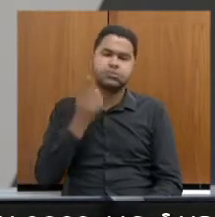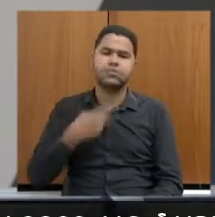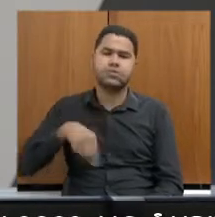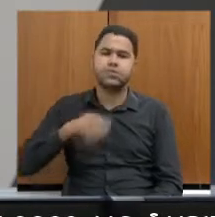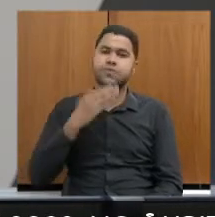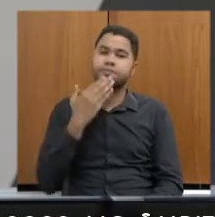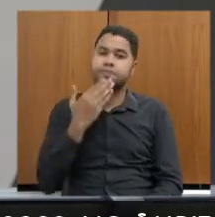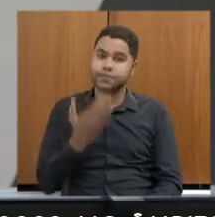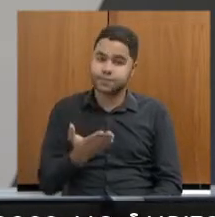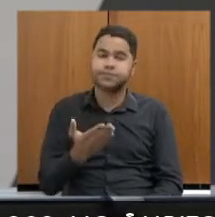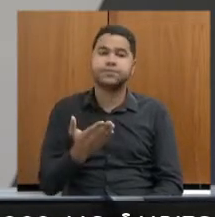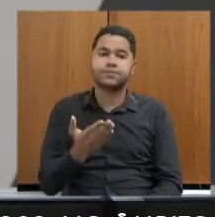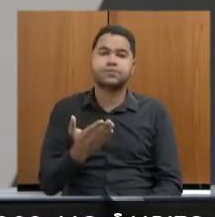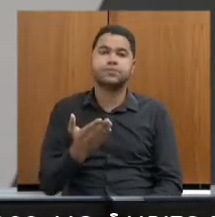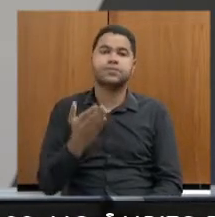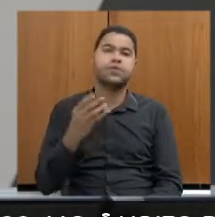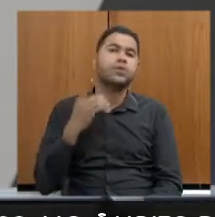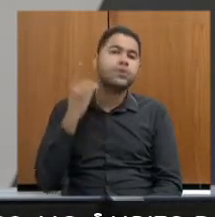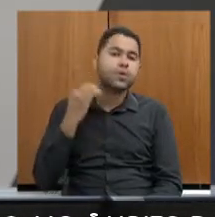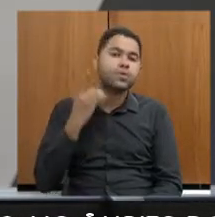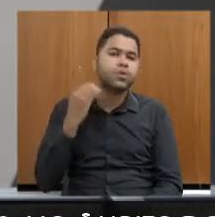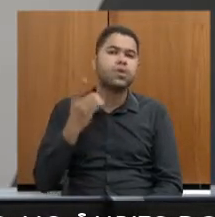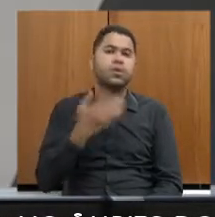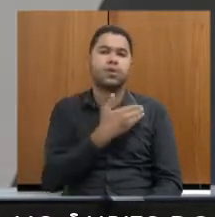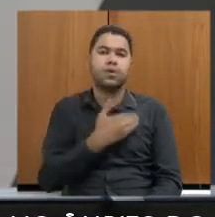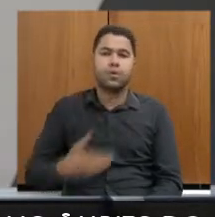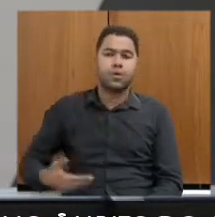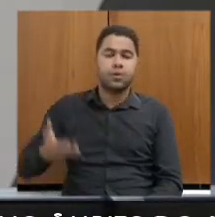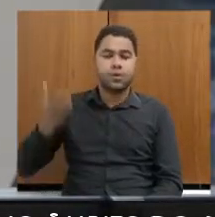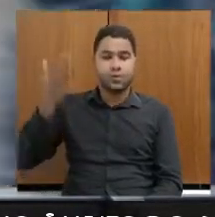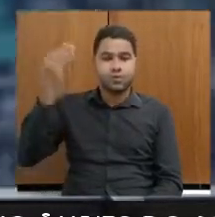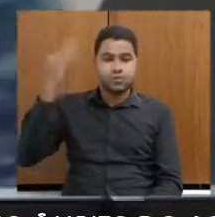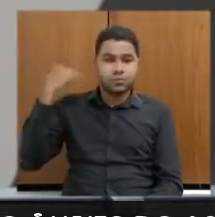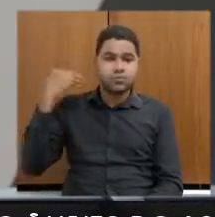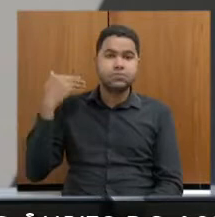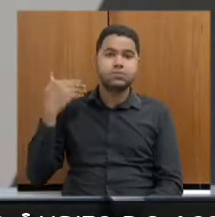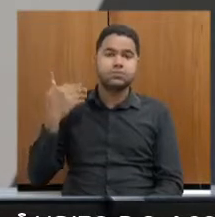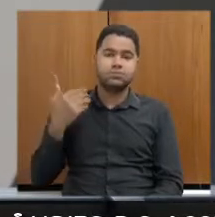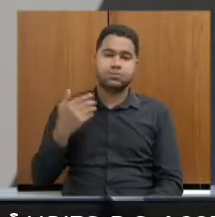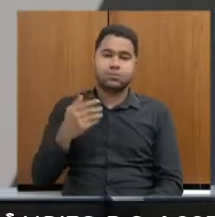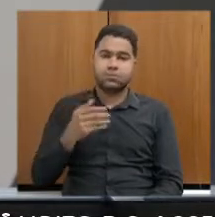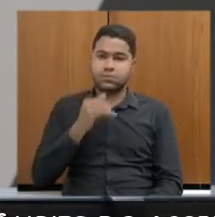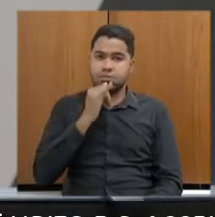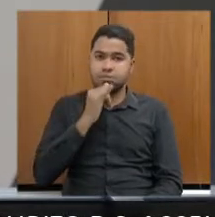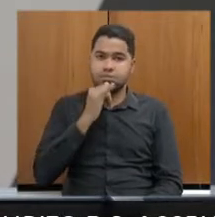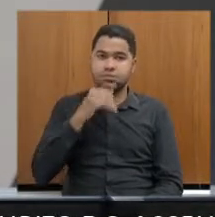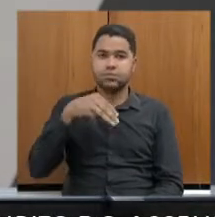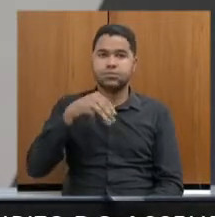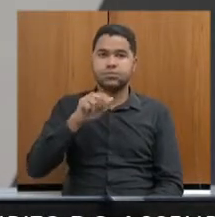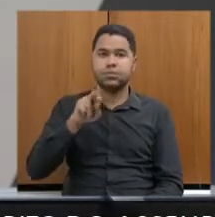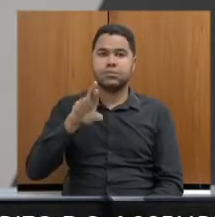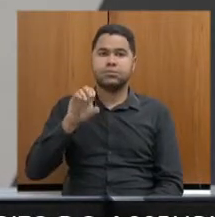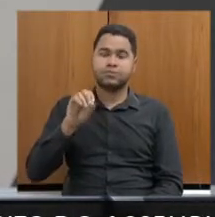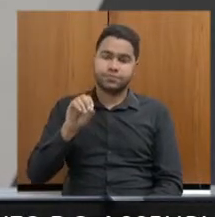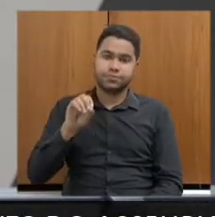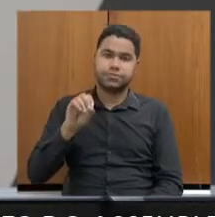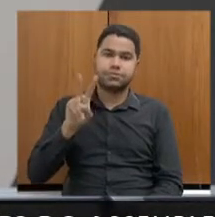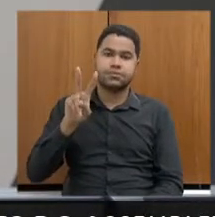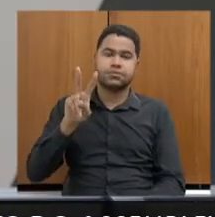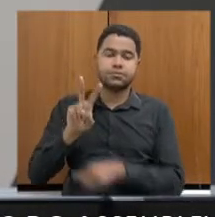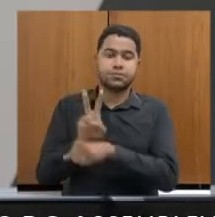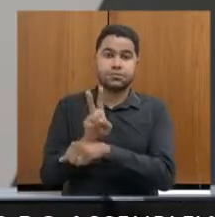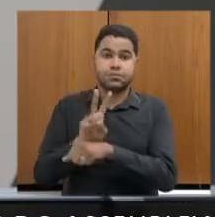nós diz que somos Deputado o governo passado é que pega Marcos Viçosa é Ponte Nova Manhuaçu